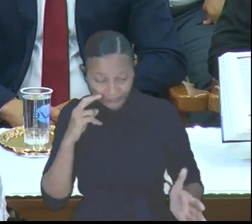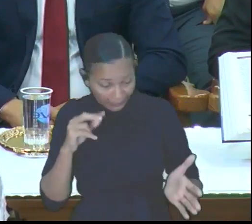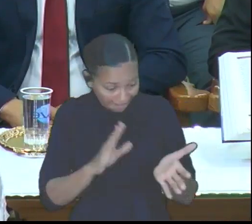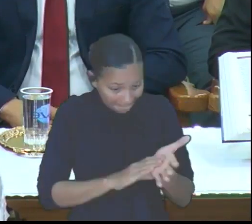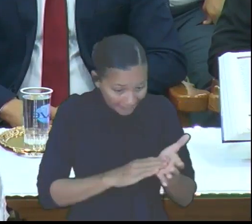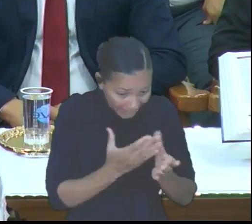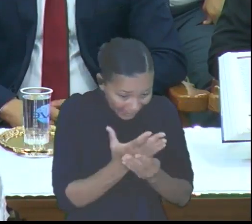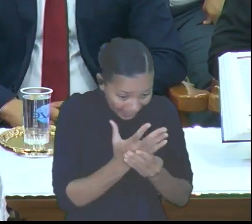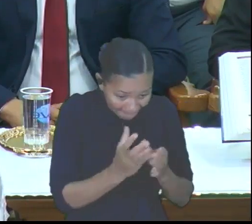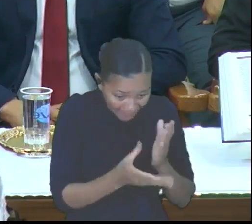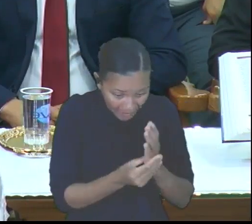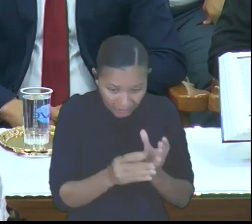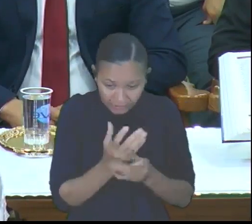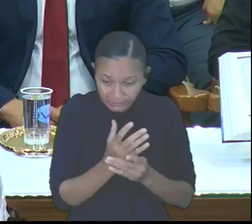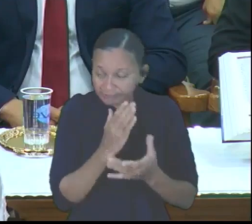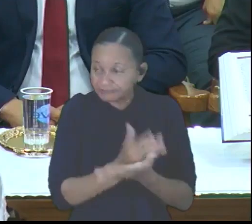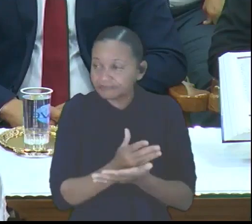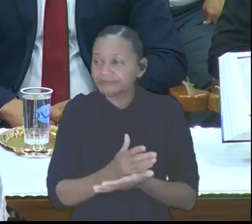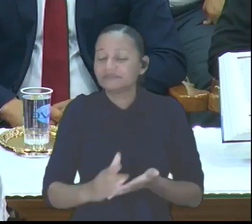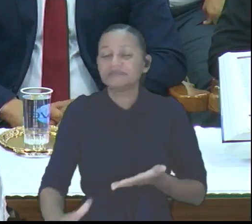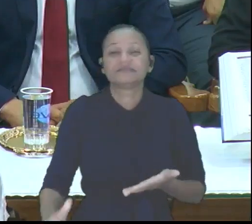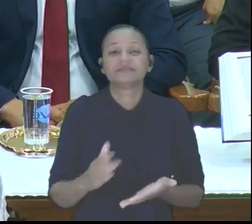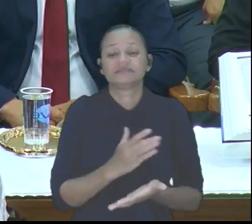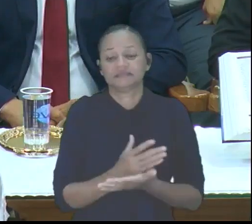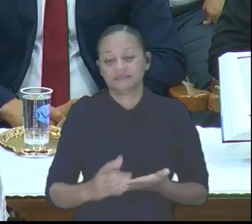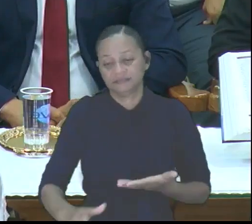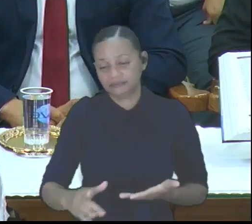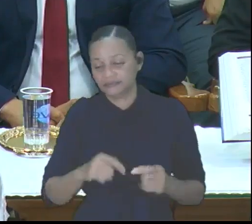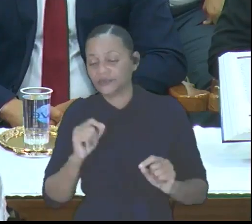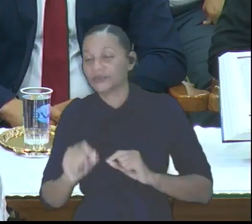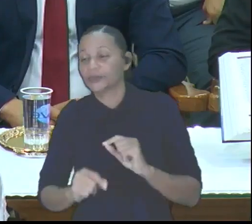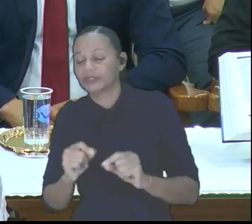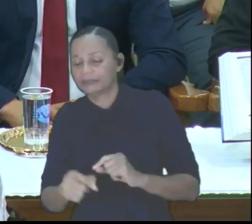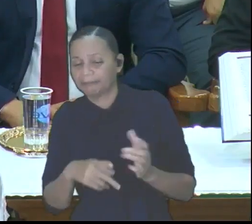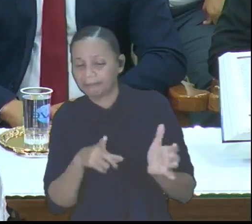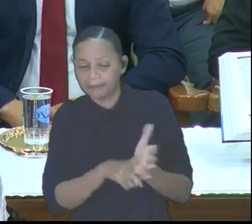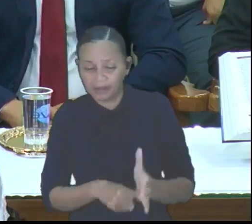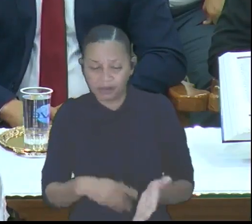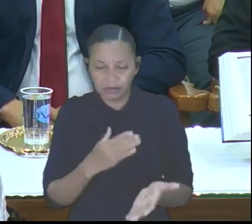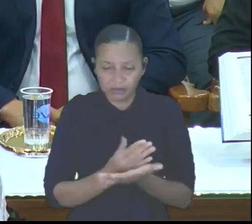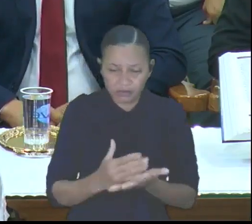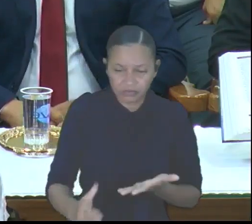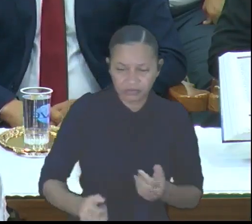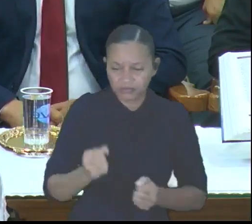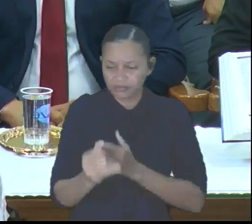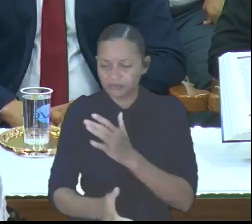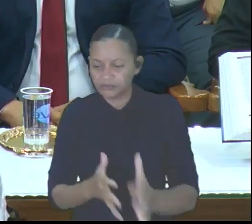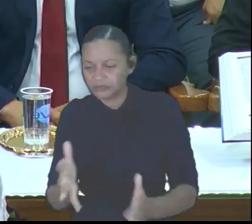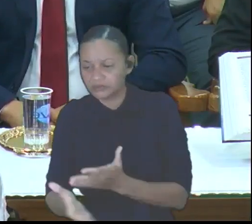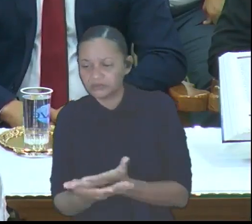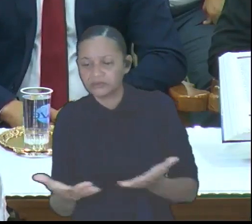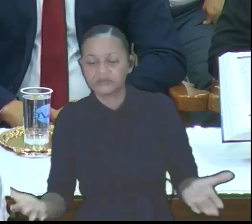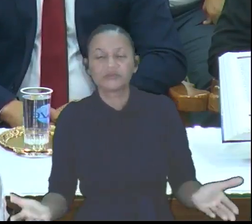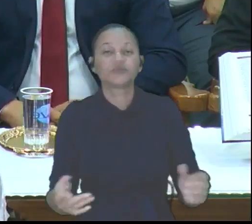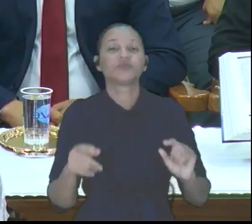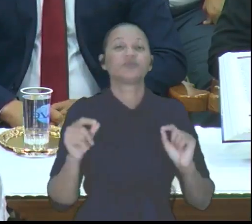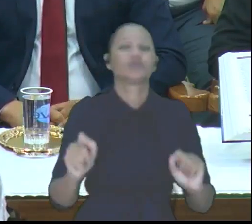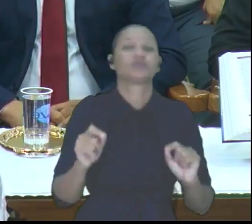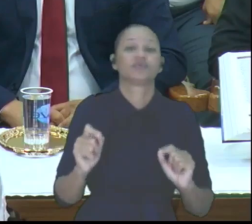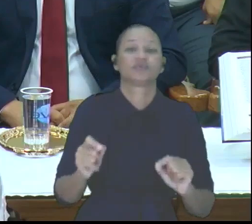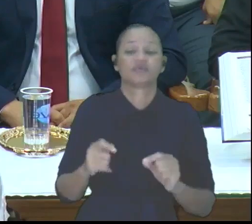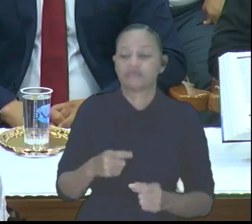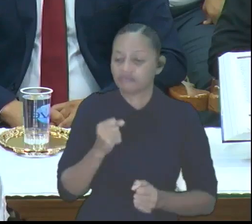tocar. Ele começa, sabe a incredulidade e o pessimismo? Ele começa a dizer para ele mesmo,